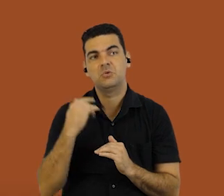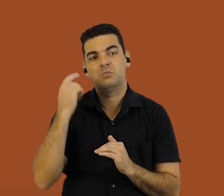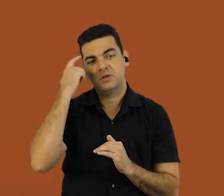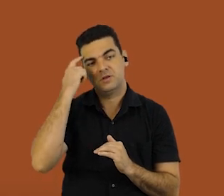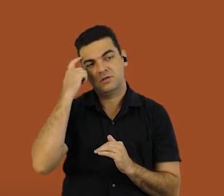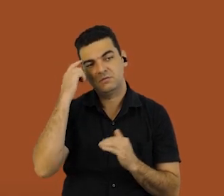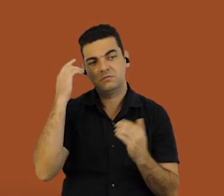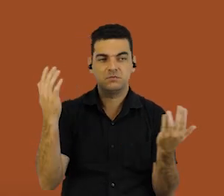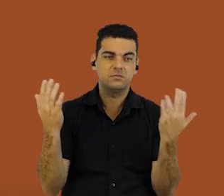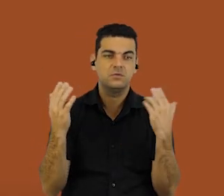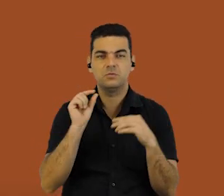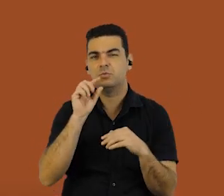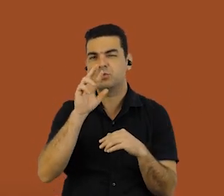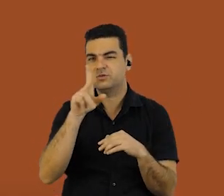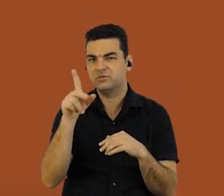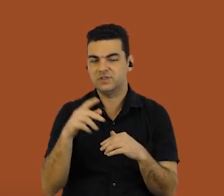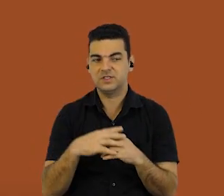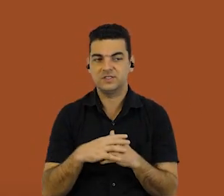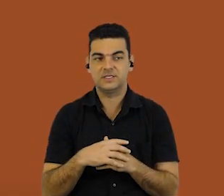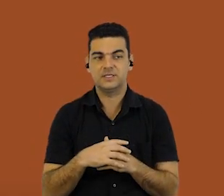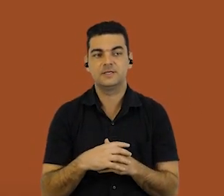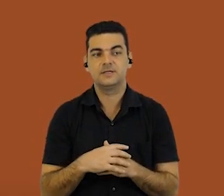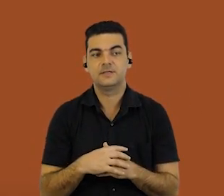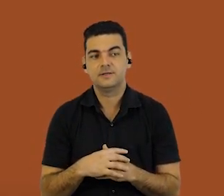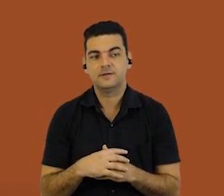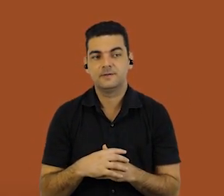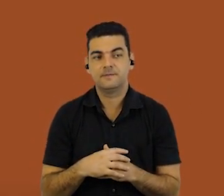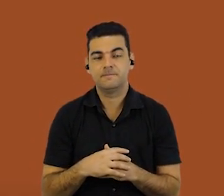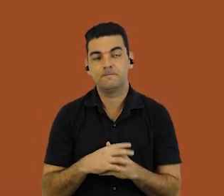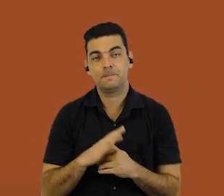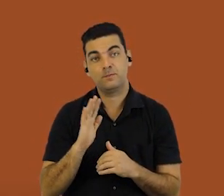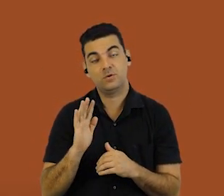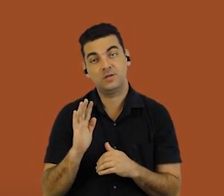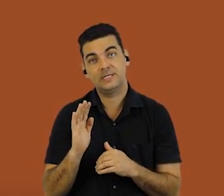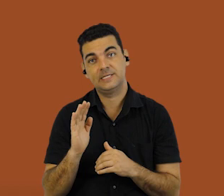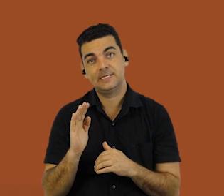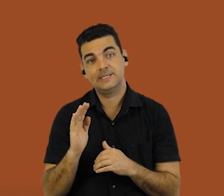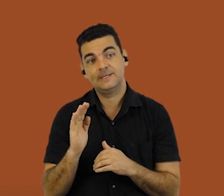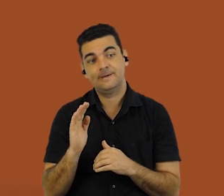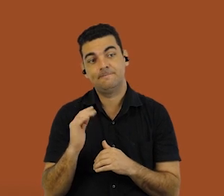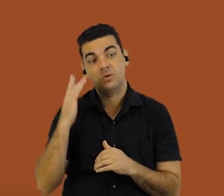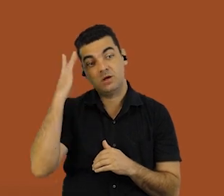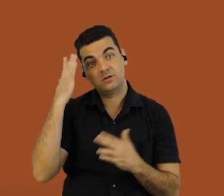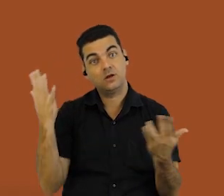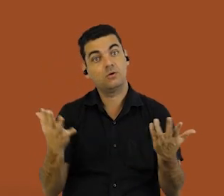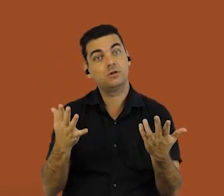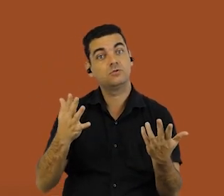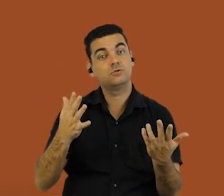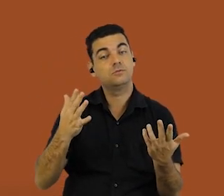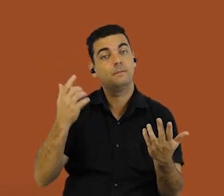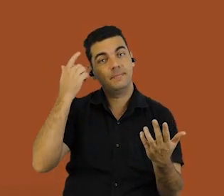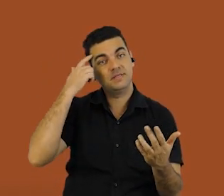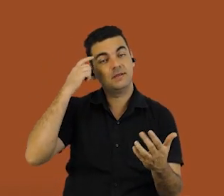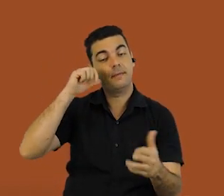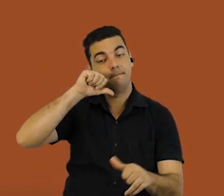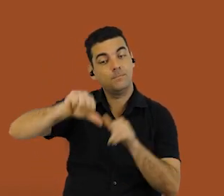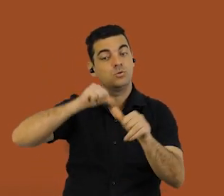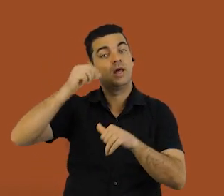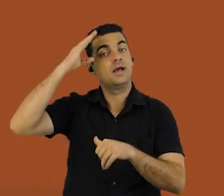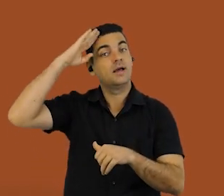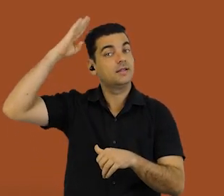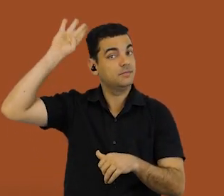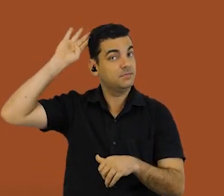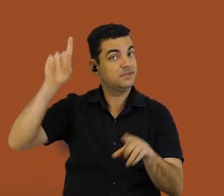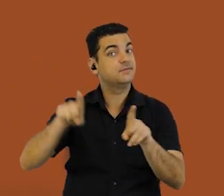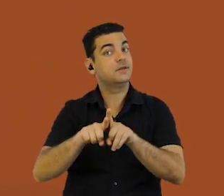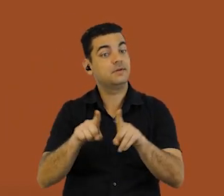eu tenho um pensamento um pouco diferente. Eu acho que talvez a gente precise repensar a academia também,